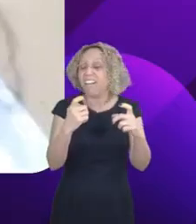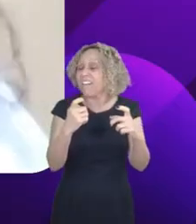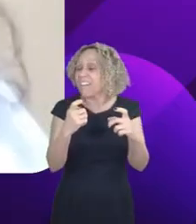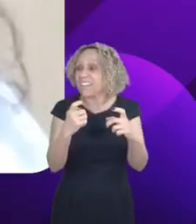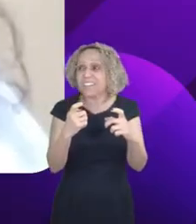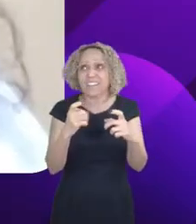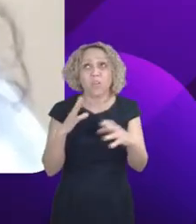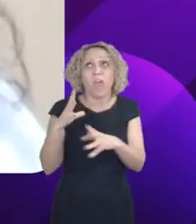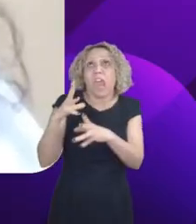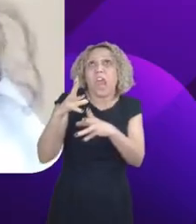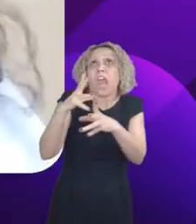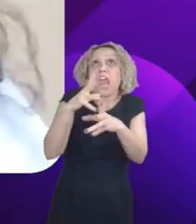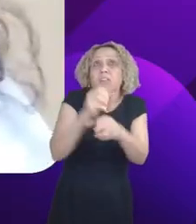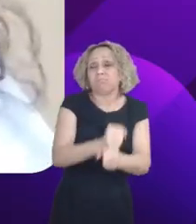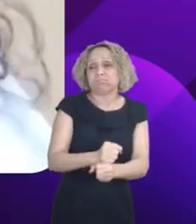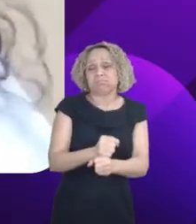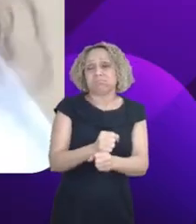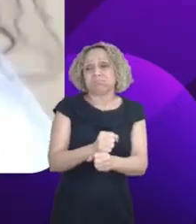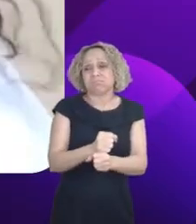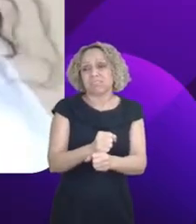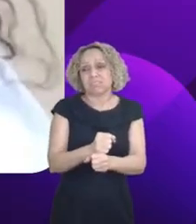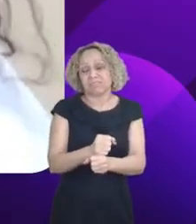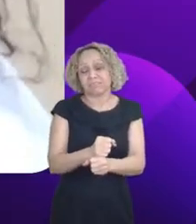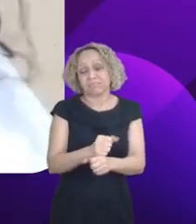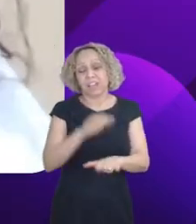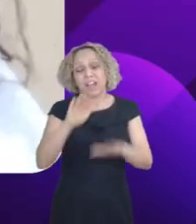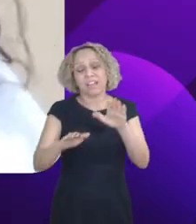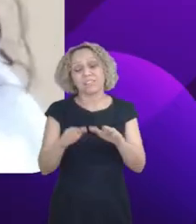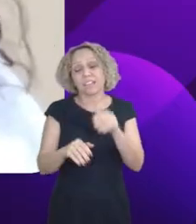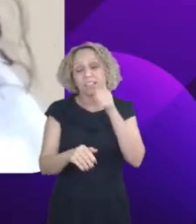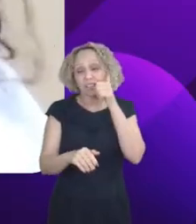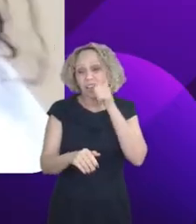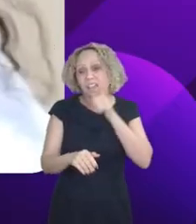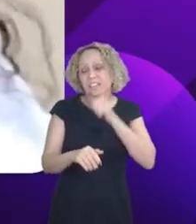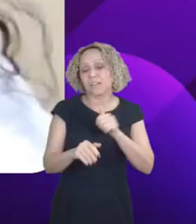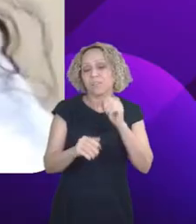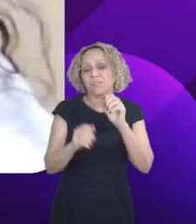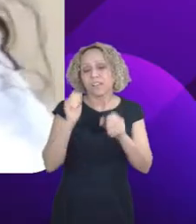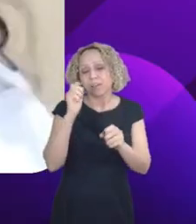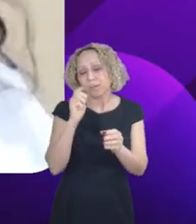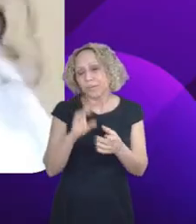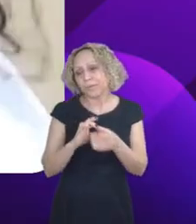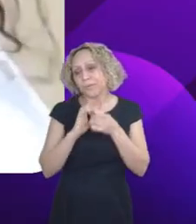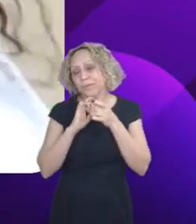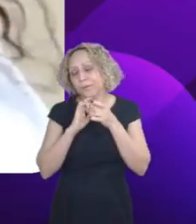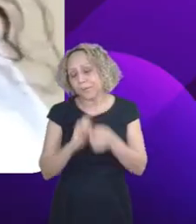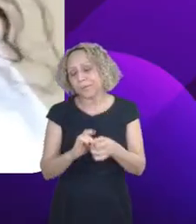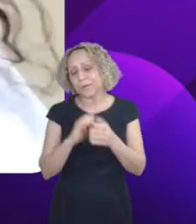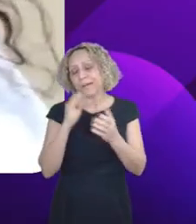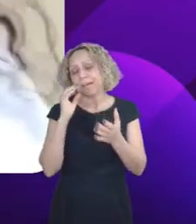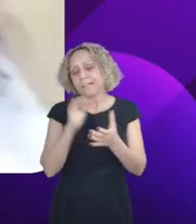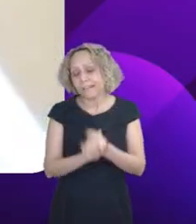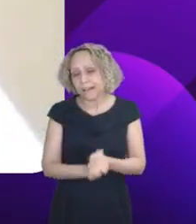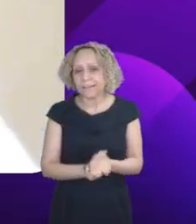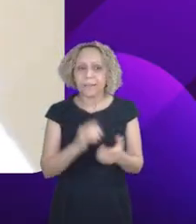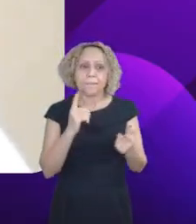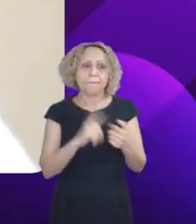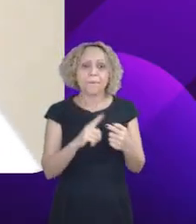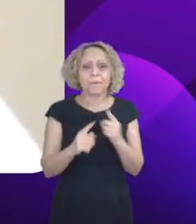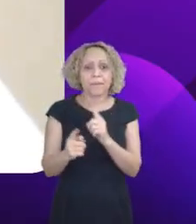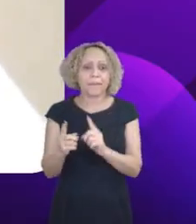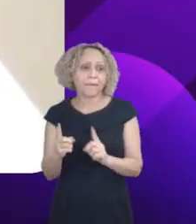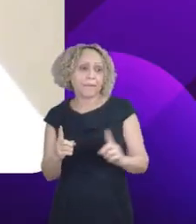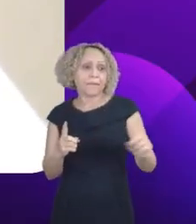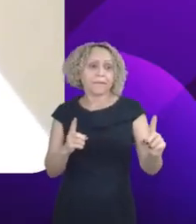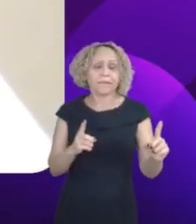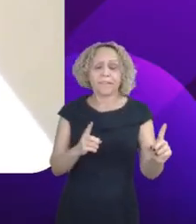5.760 soluções. Ela pode ficar por uma carência financeira, ela pode ficar por conta dos filhos, porque não tem onde morar, porque ela não vai voltar para a casa